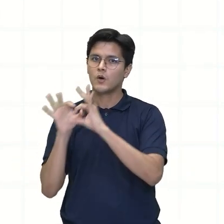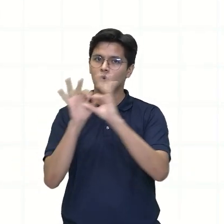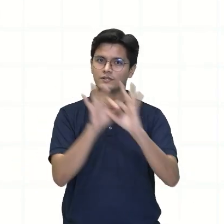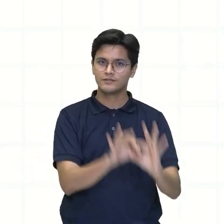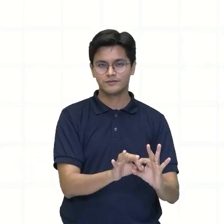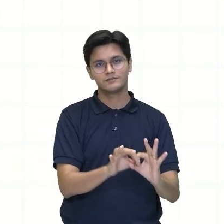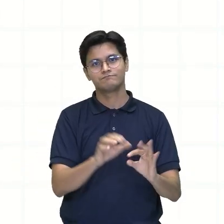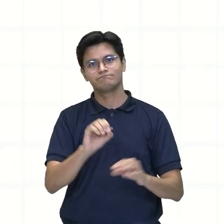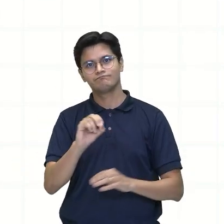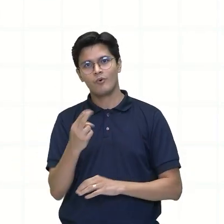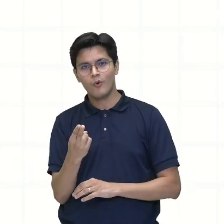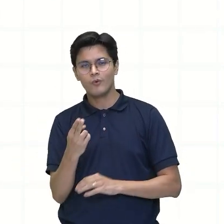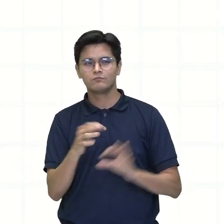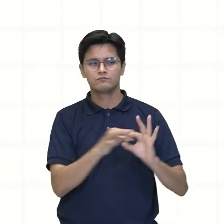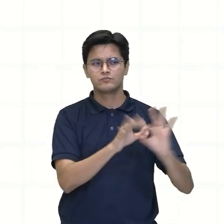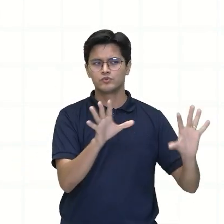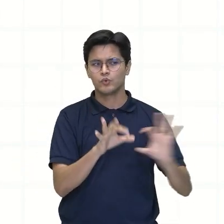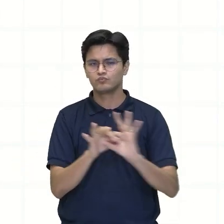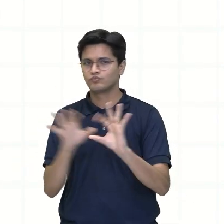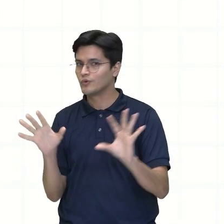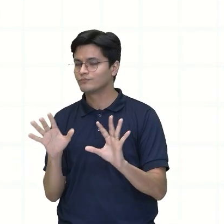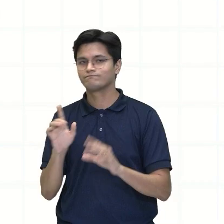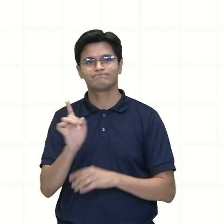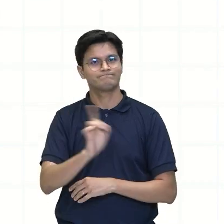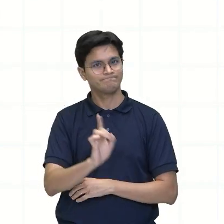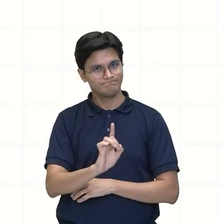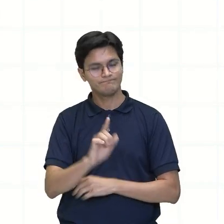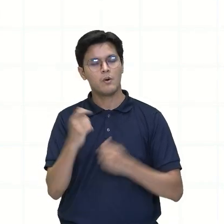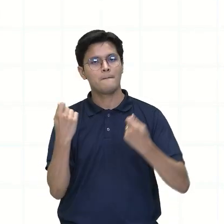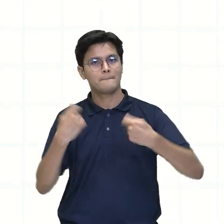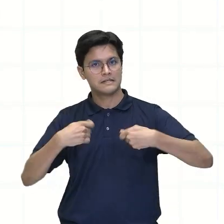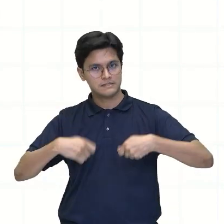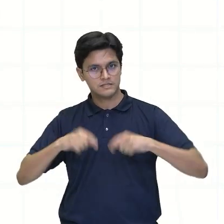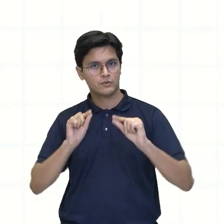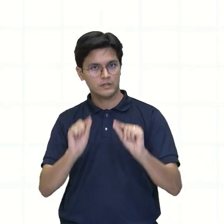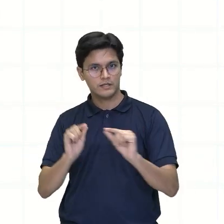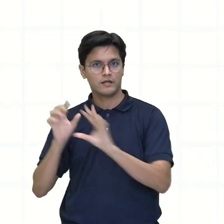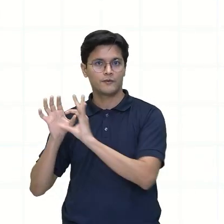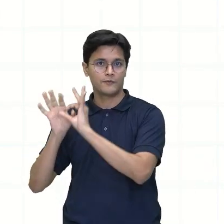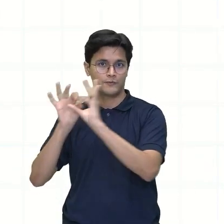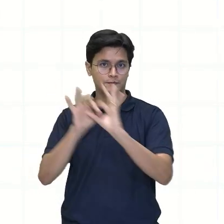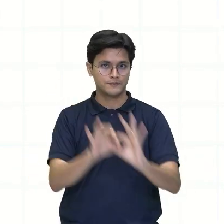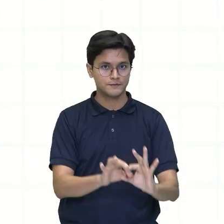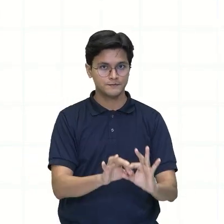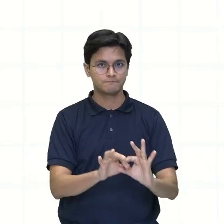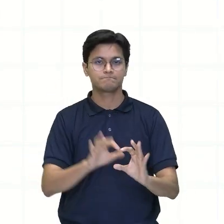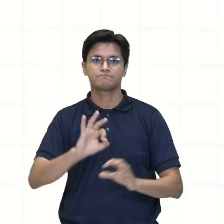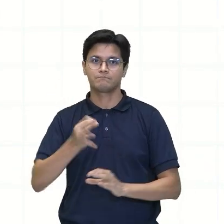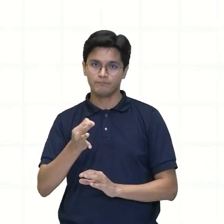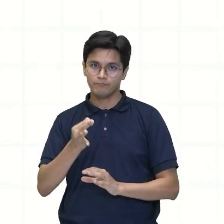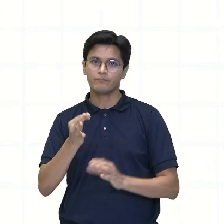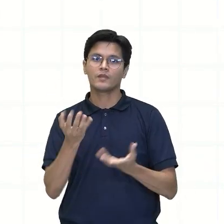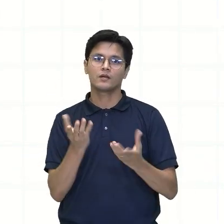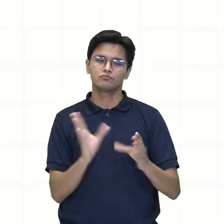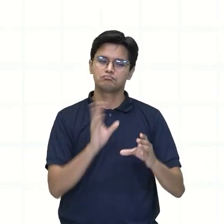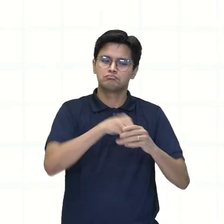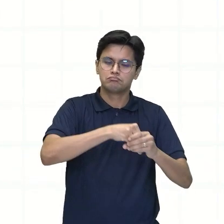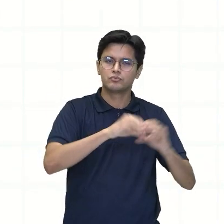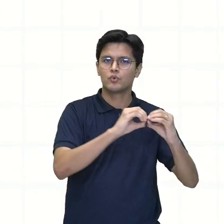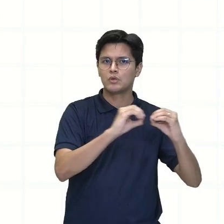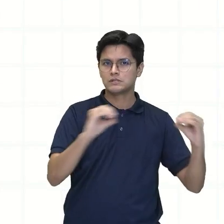tudo soltinho, não dá, a gente não consegue aprender assim, precisamos fazer isso, trazer em orações, trazer em